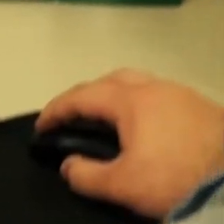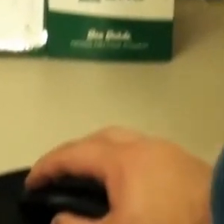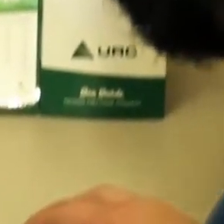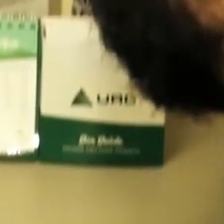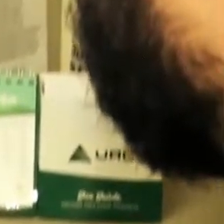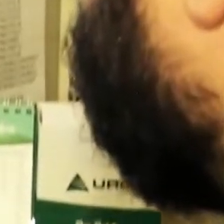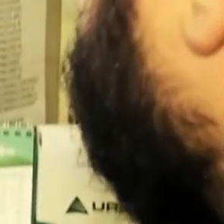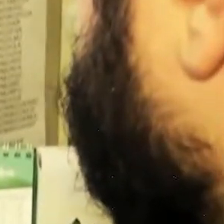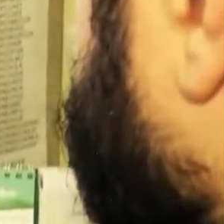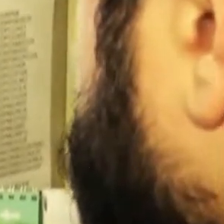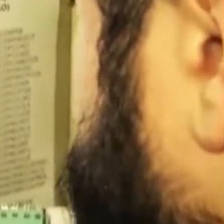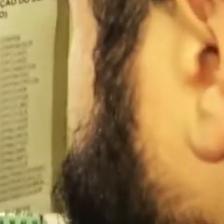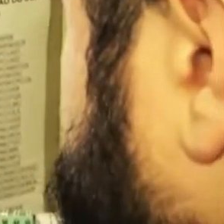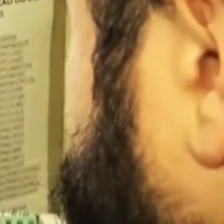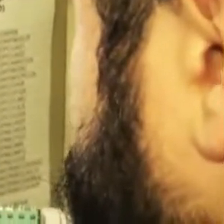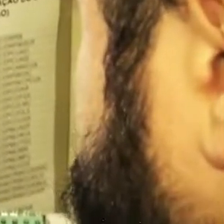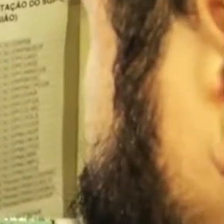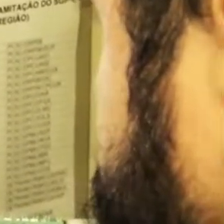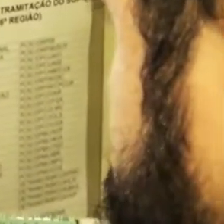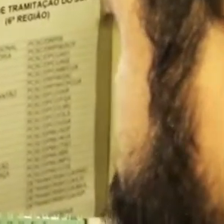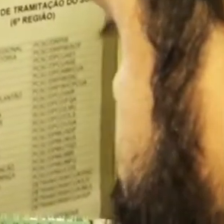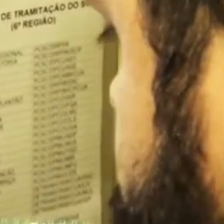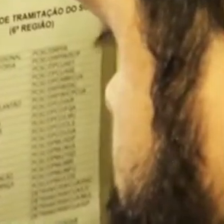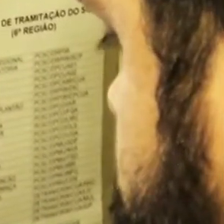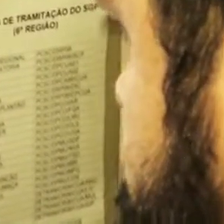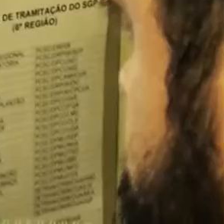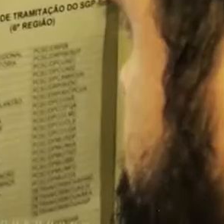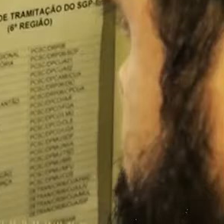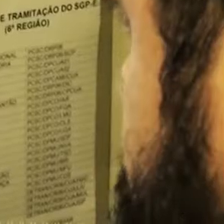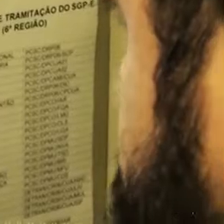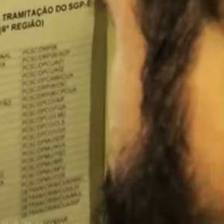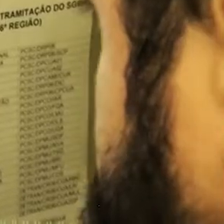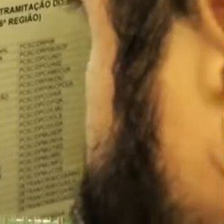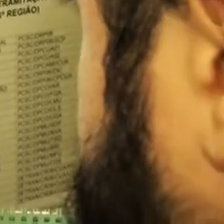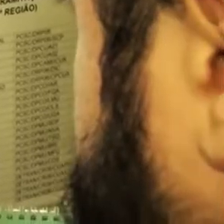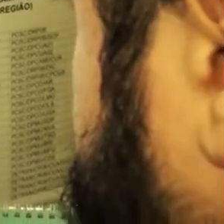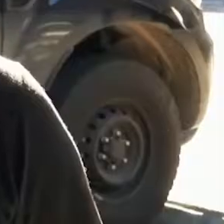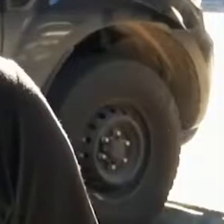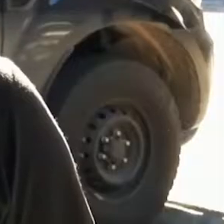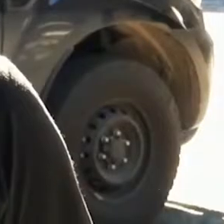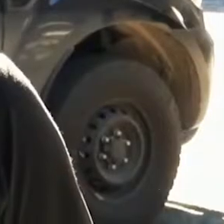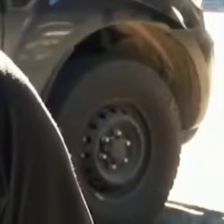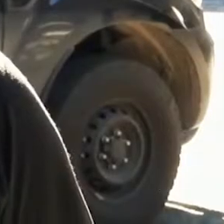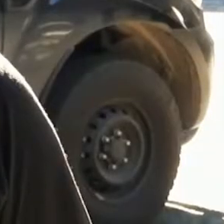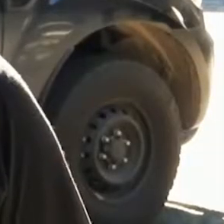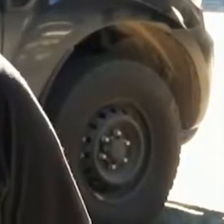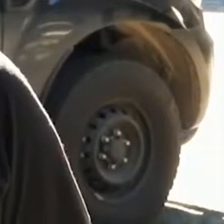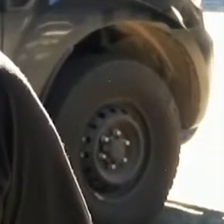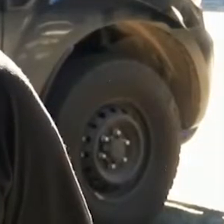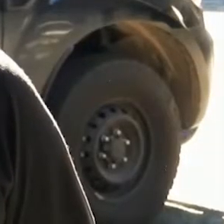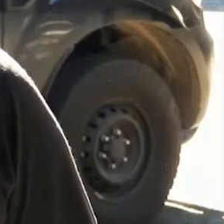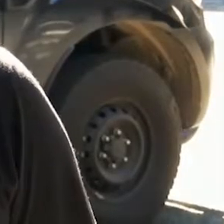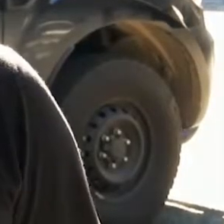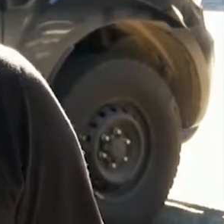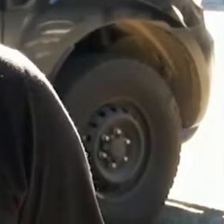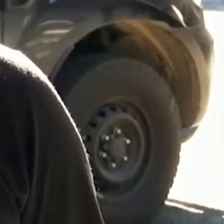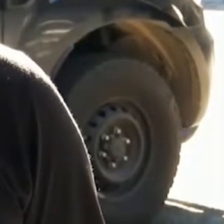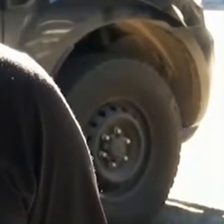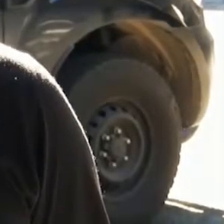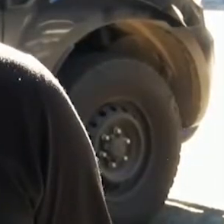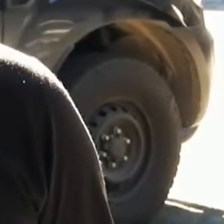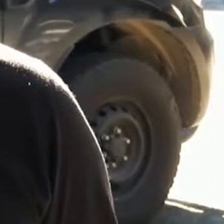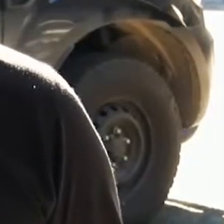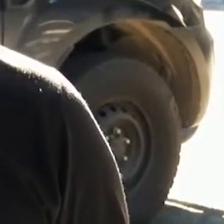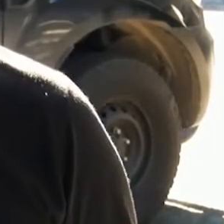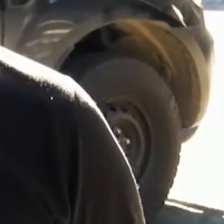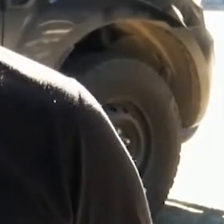em investigações, para ele o crime não tem hora. E é nesses momentos que a família precisa